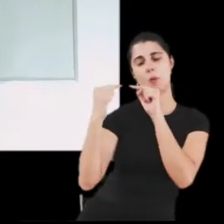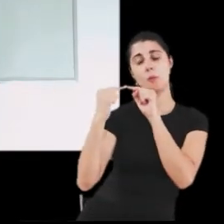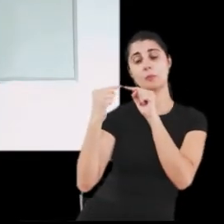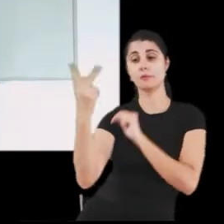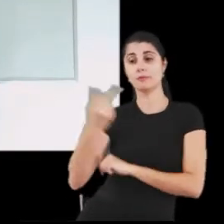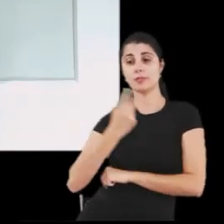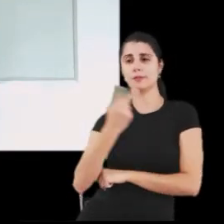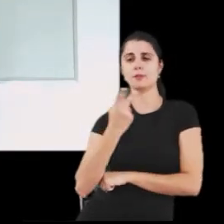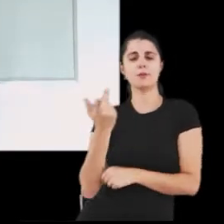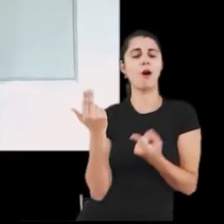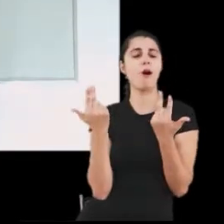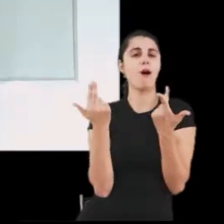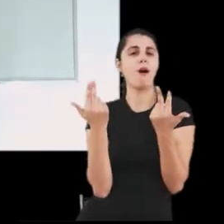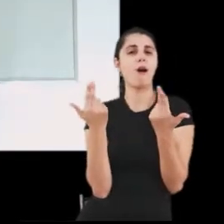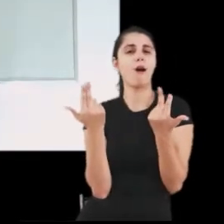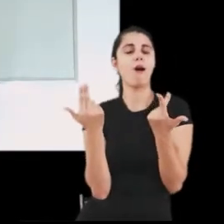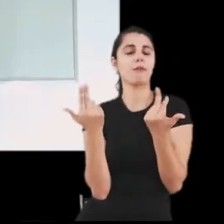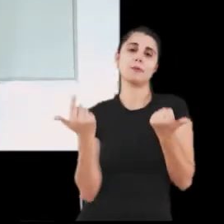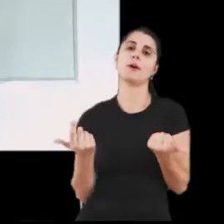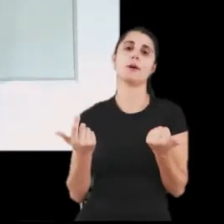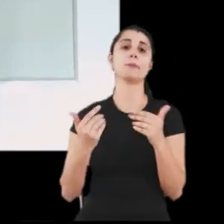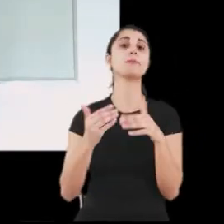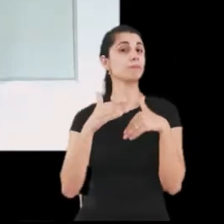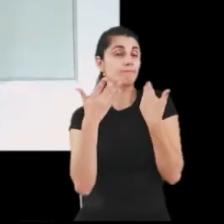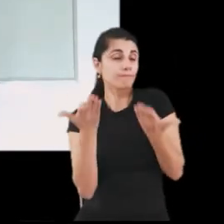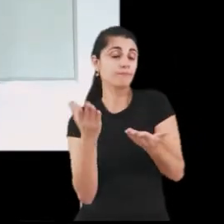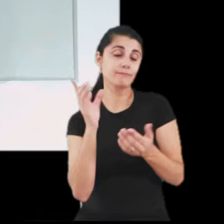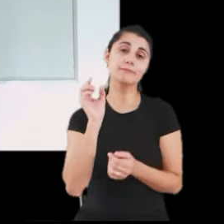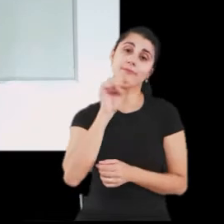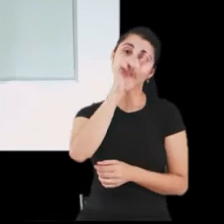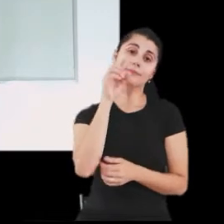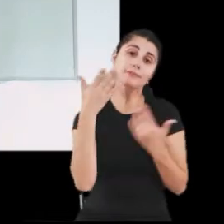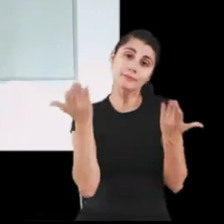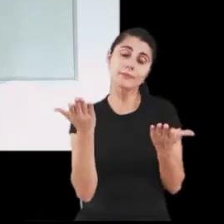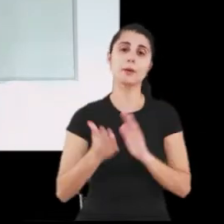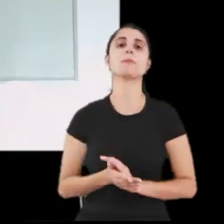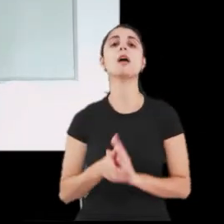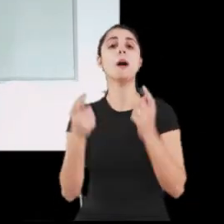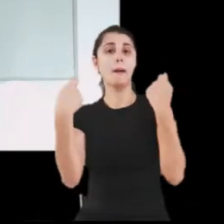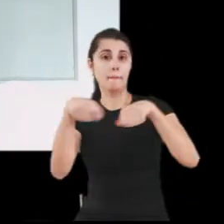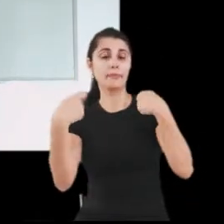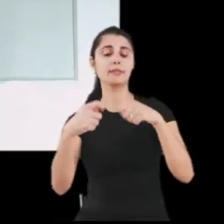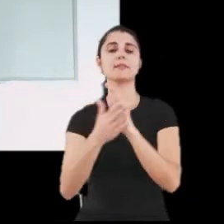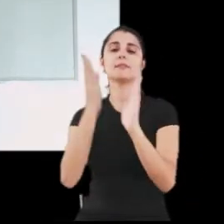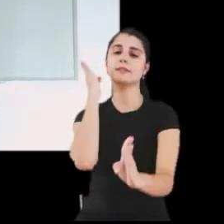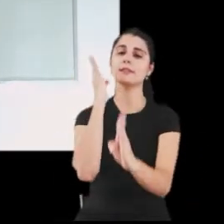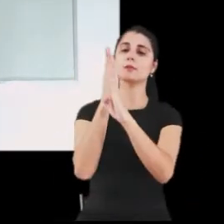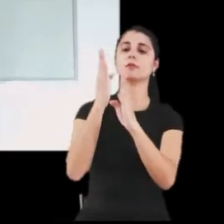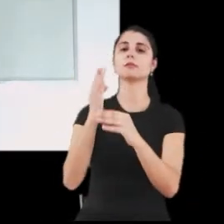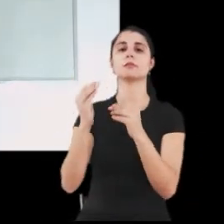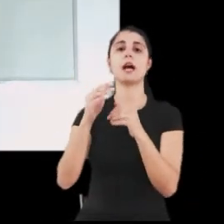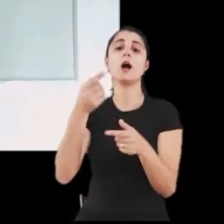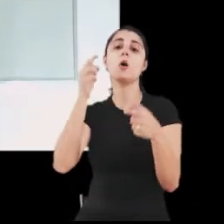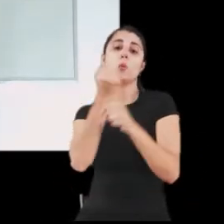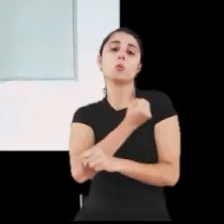têm muita coisa igual. Então a palavra comum quer dizer igual. Então a nossa obrigação é buscar o maior divisor